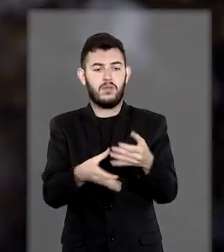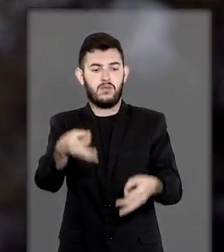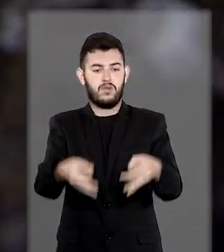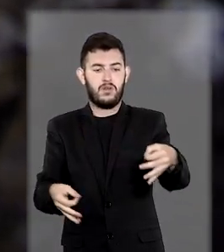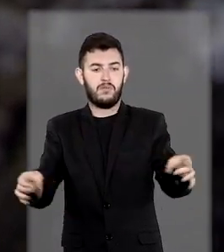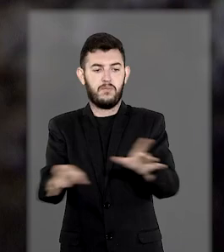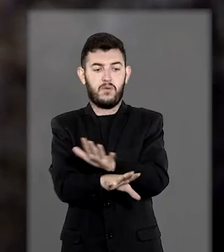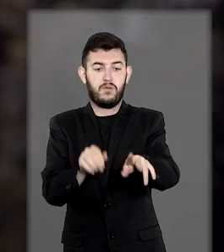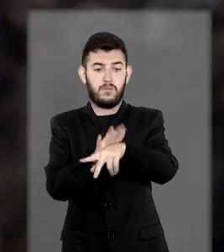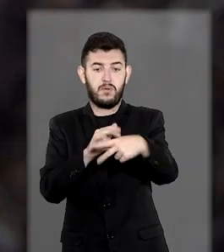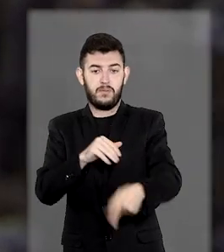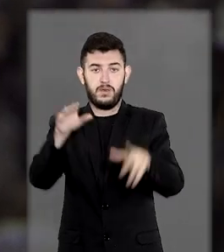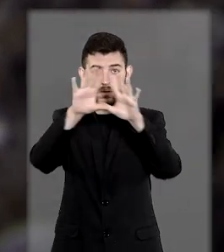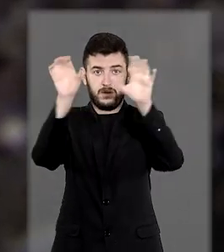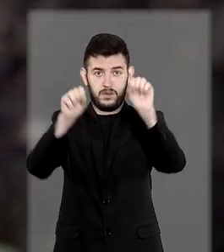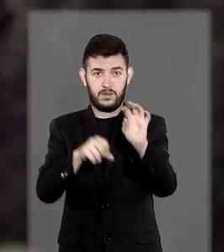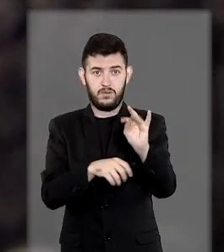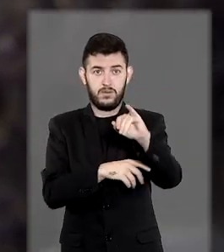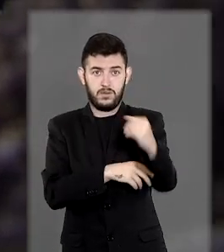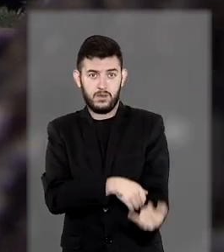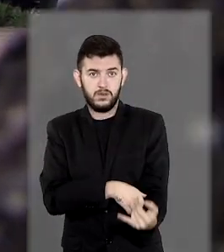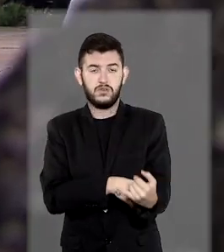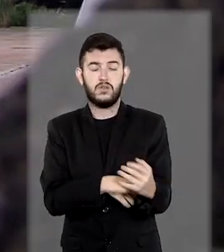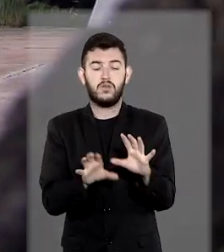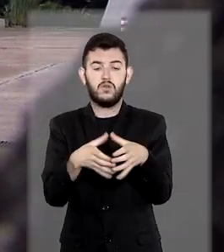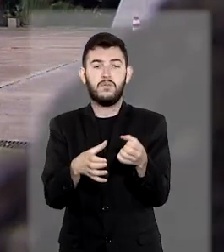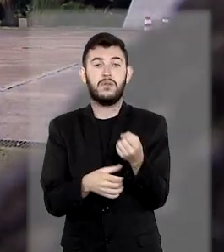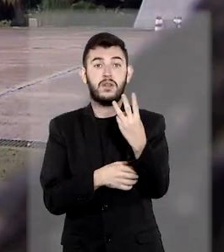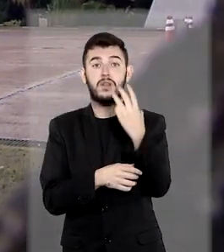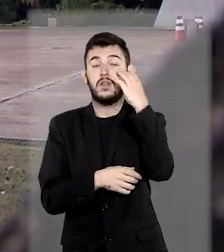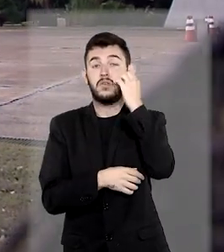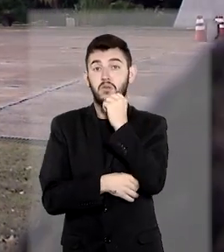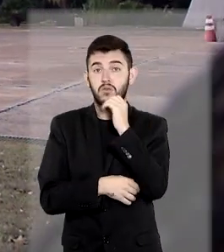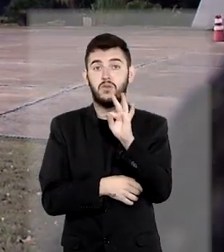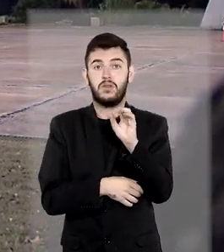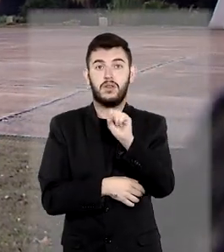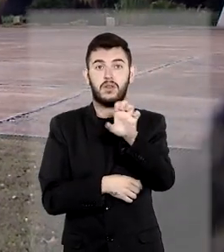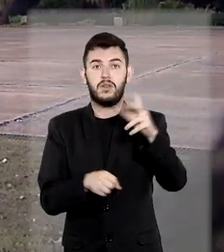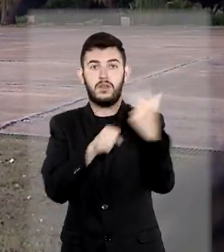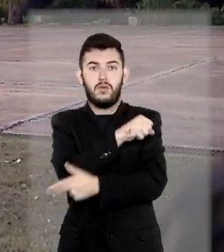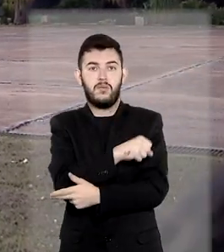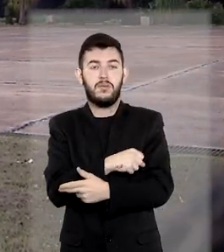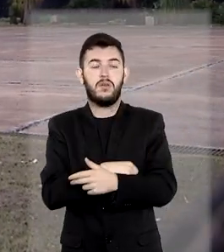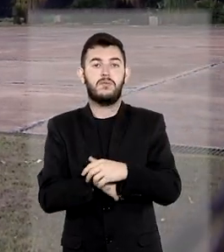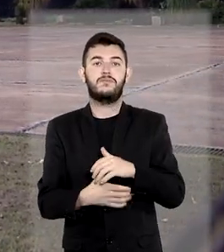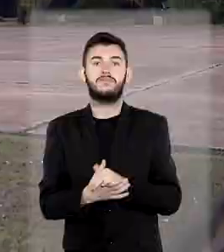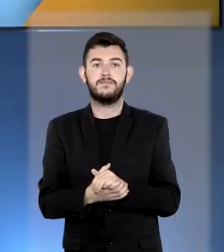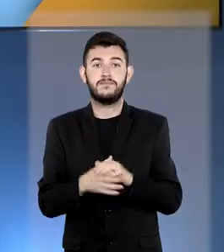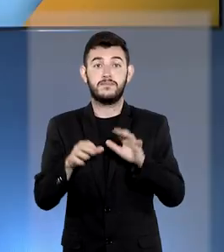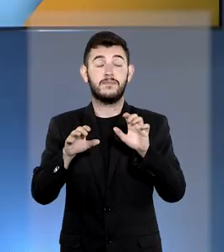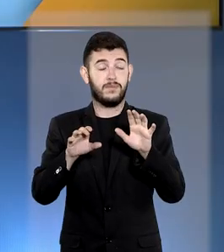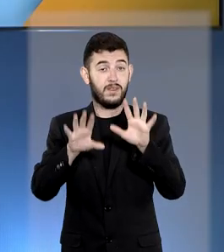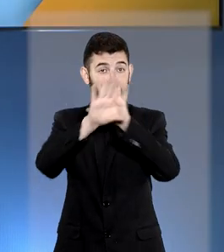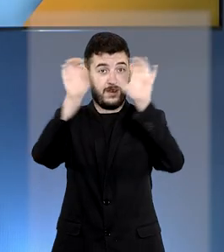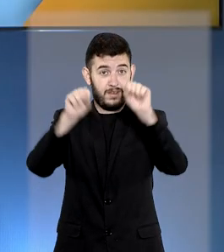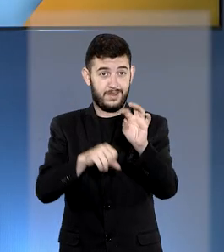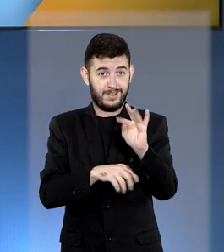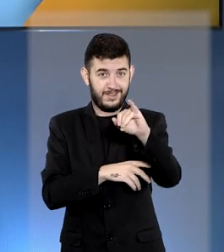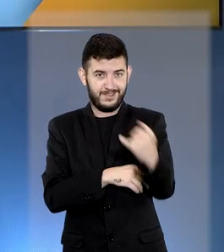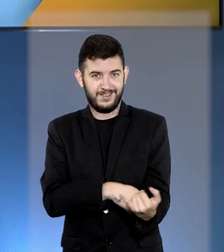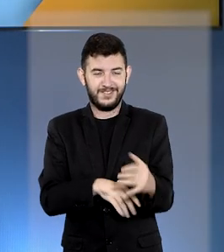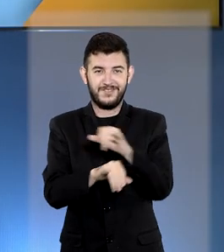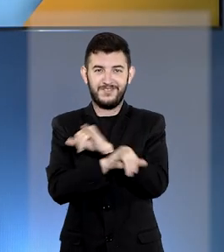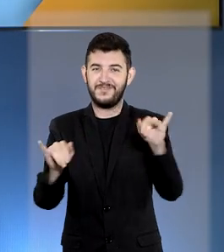terceira turma do tribunal adotou a mesma tese quanto à impossibilidade da dupla interrupção prescricional. E o